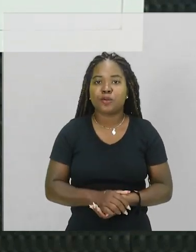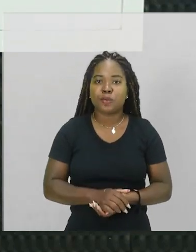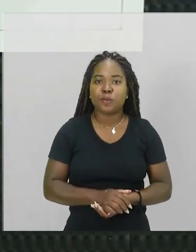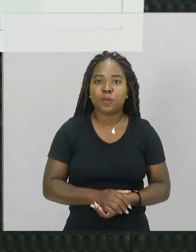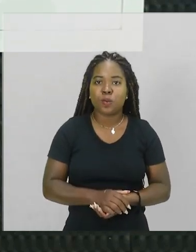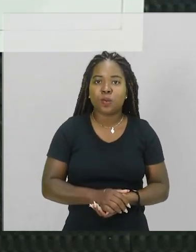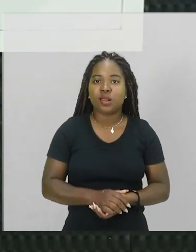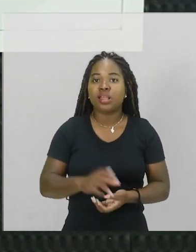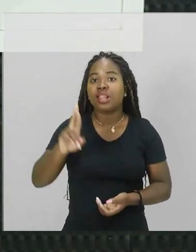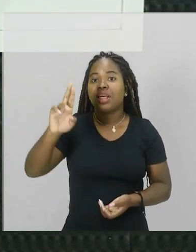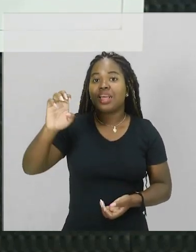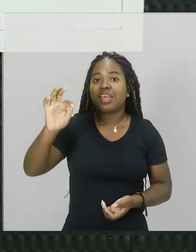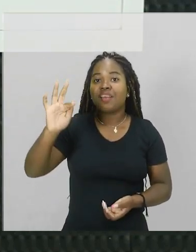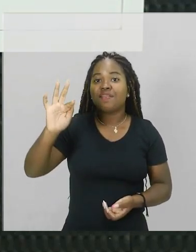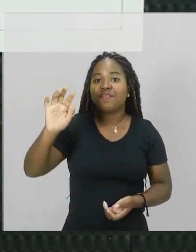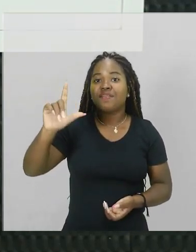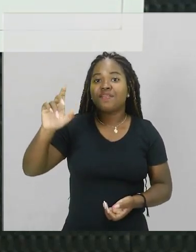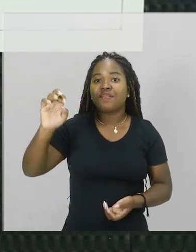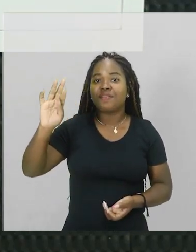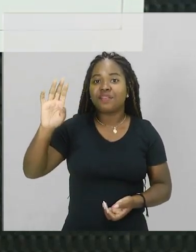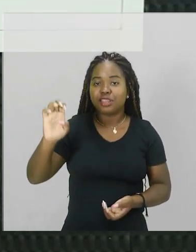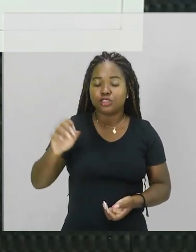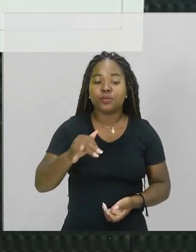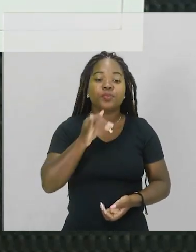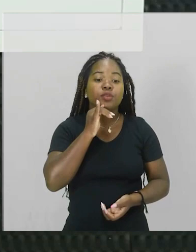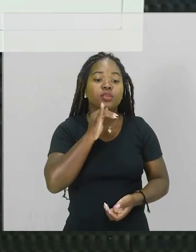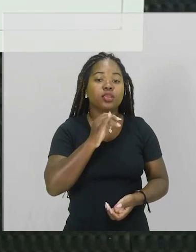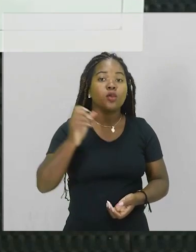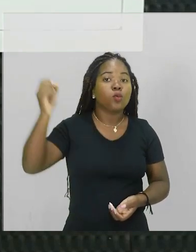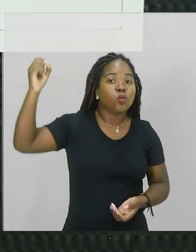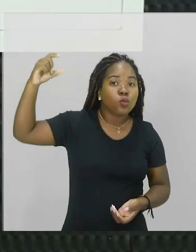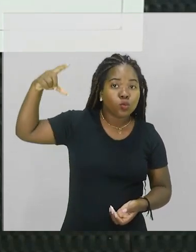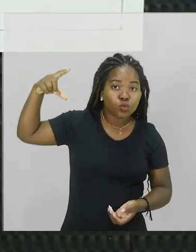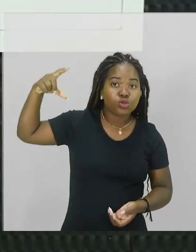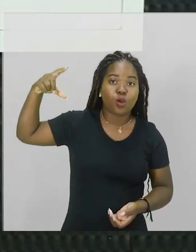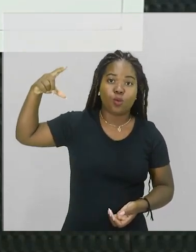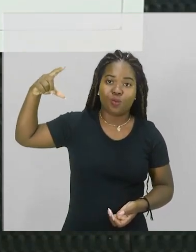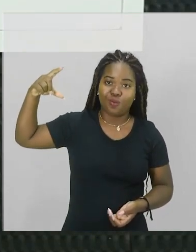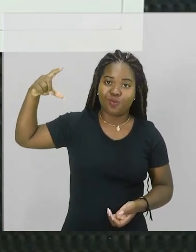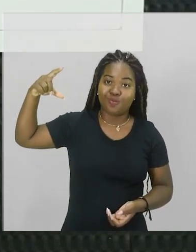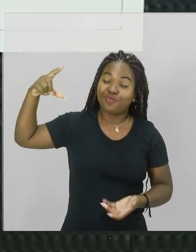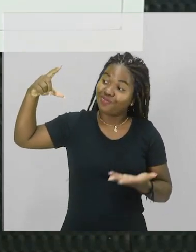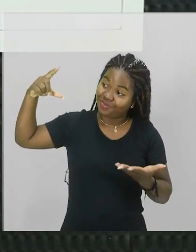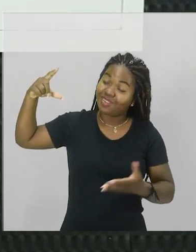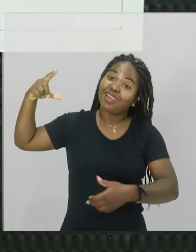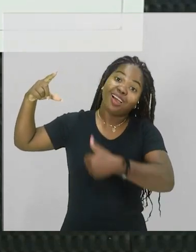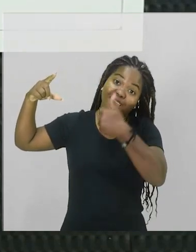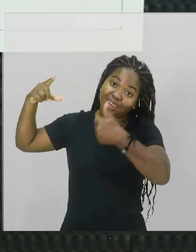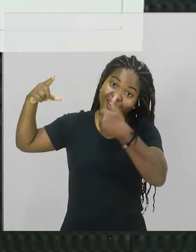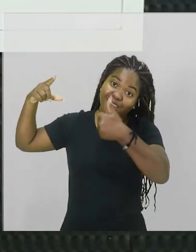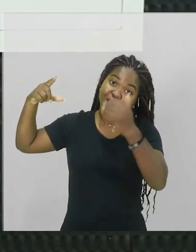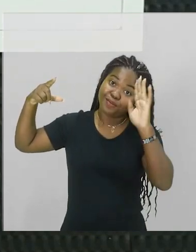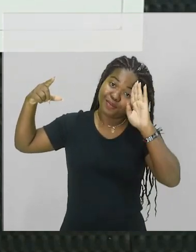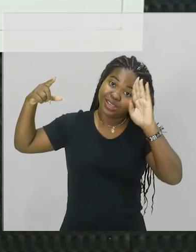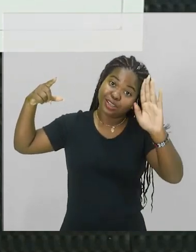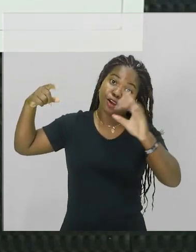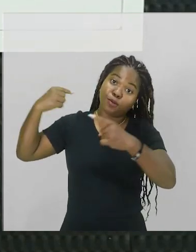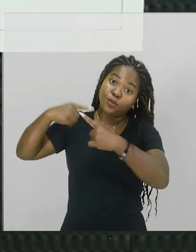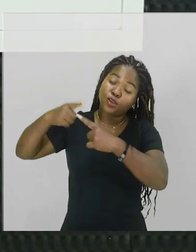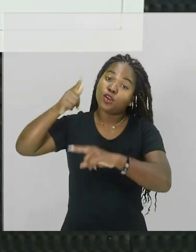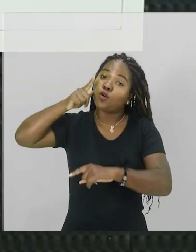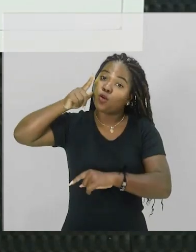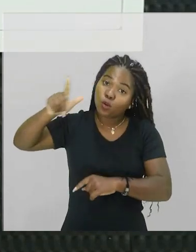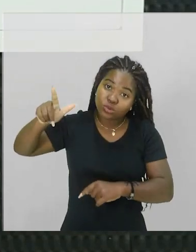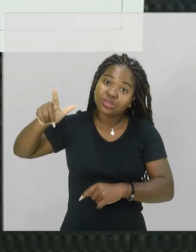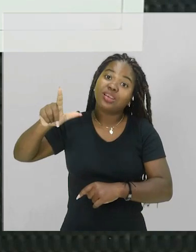de refletir a luz. Um exemplo disso, o Sol, vamos pegar um exemplo clássico. O Sol é uma fonte primária, porque ela consegue